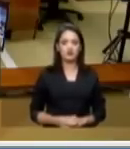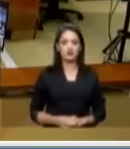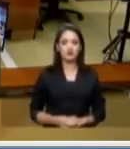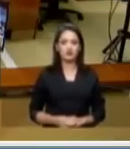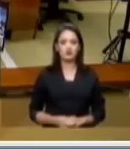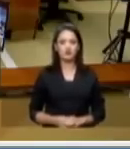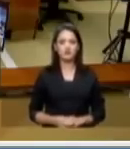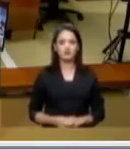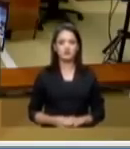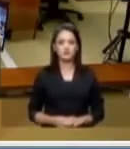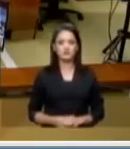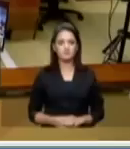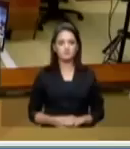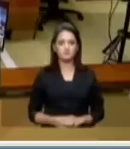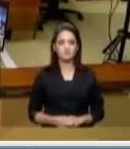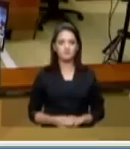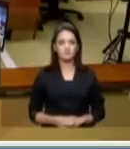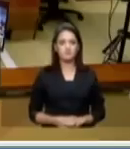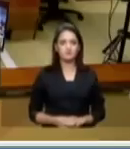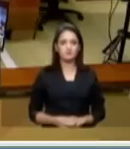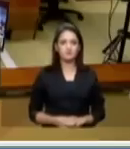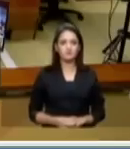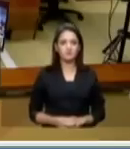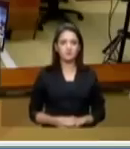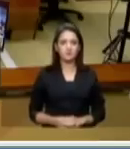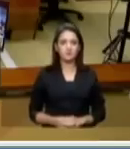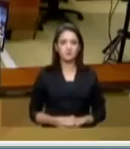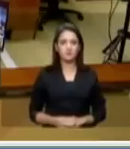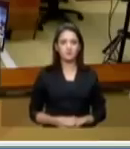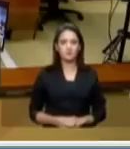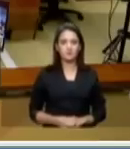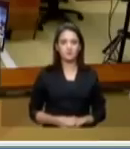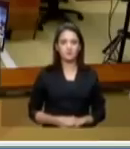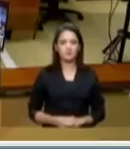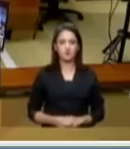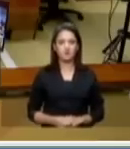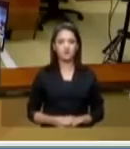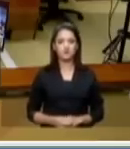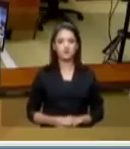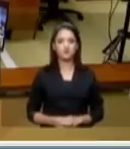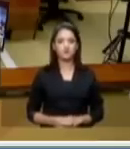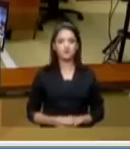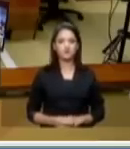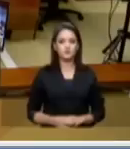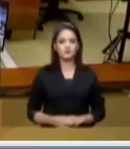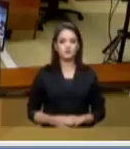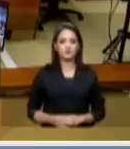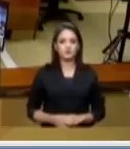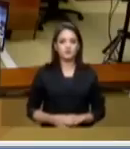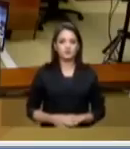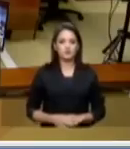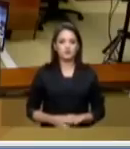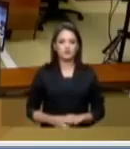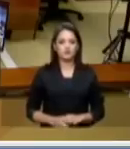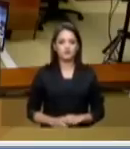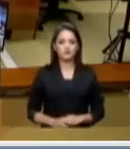Criadores dessas comissões termográficas no caso é dos desaparecidos na Amazônia eles eles são surfistas de tragédia eles não